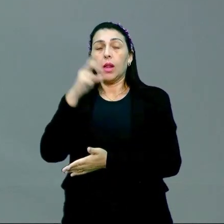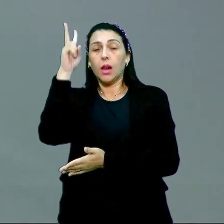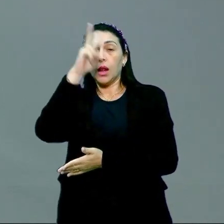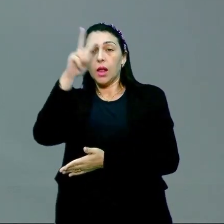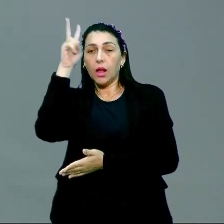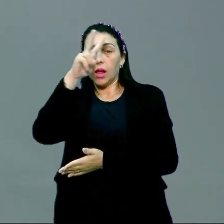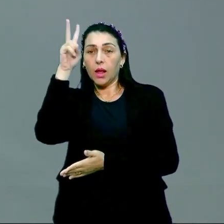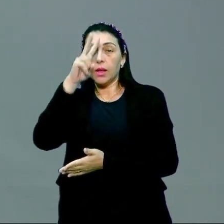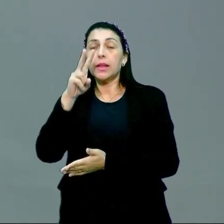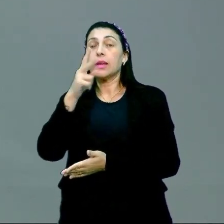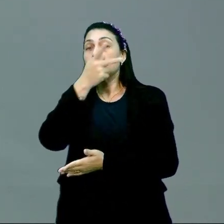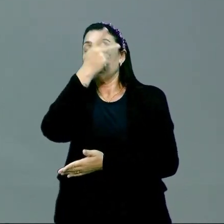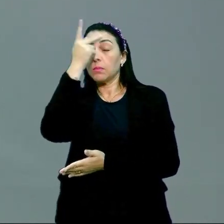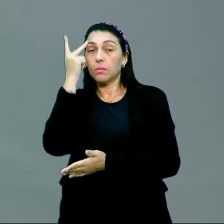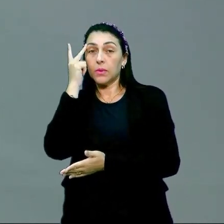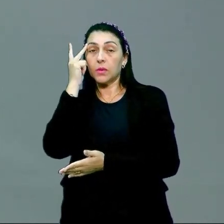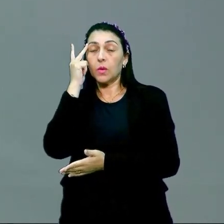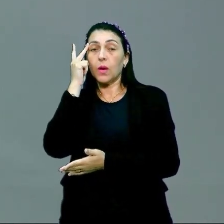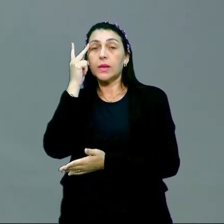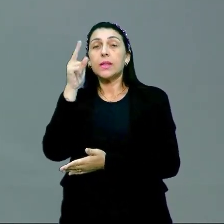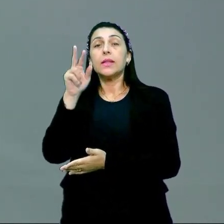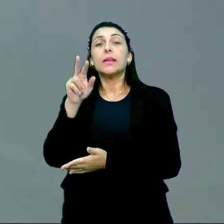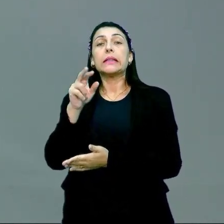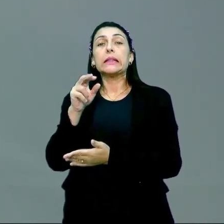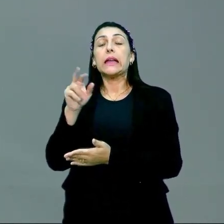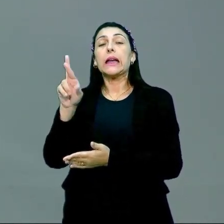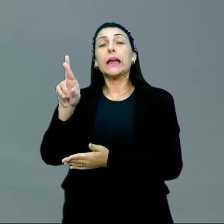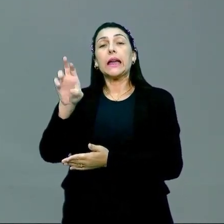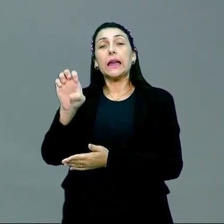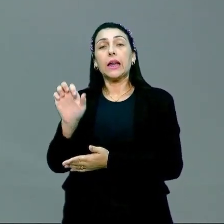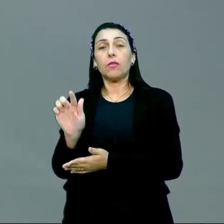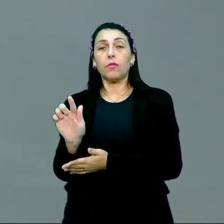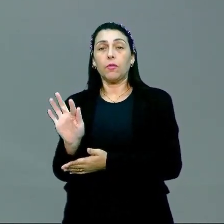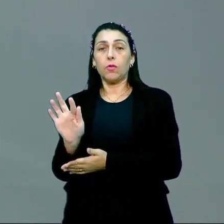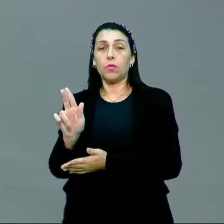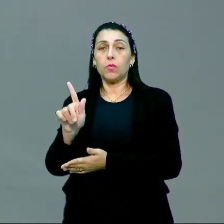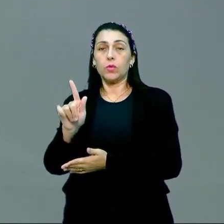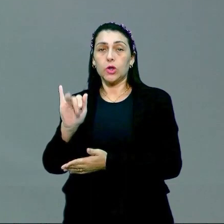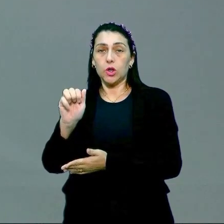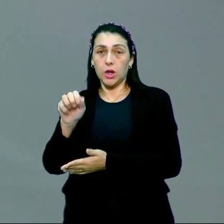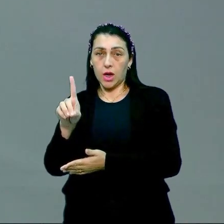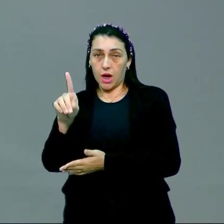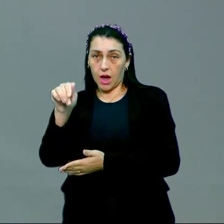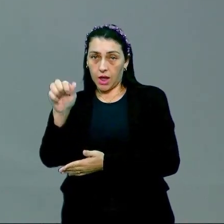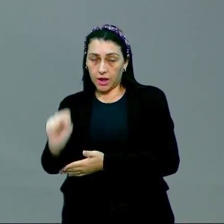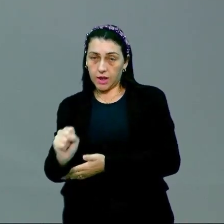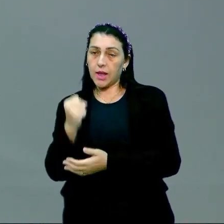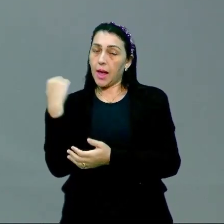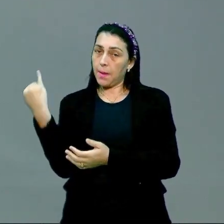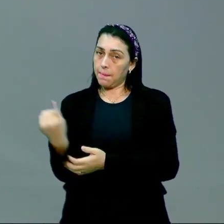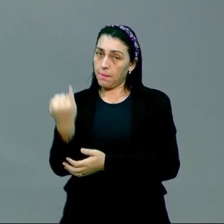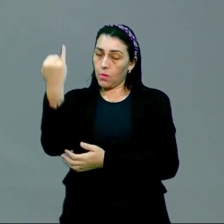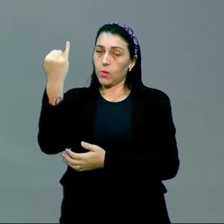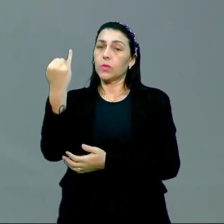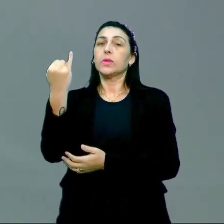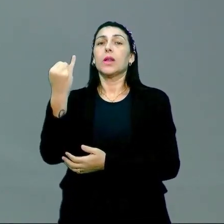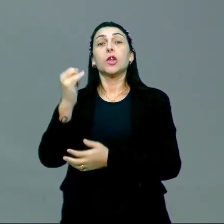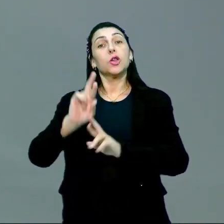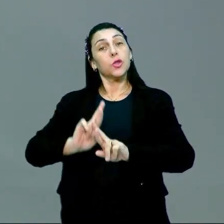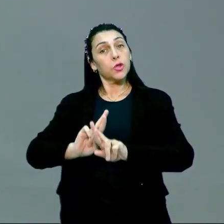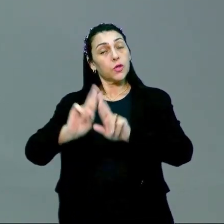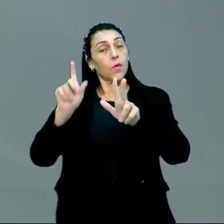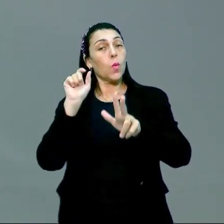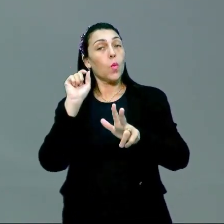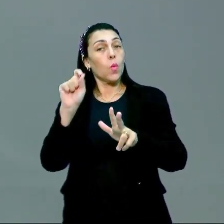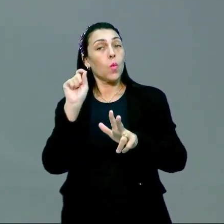papel dos refugiados. Isso é bastante importante, isso cai em Enem, é importante a gente diferenciar o